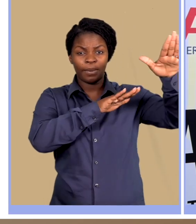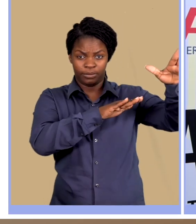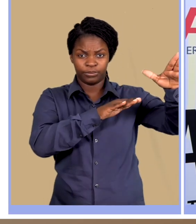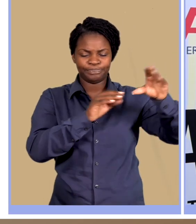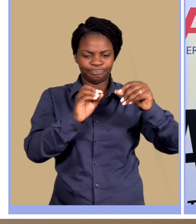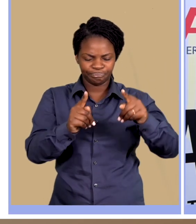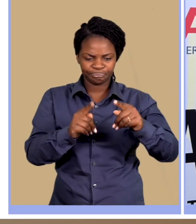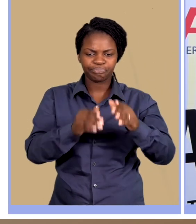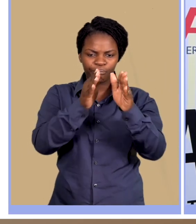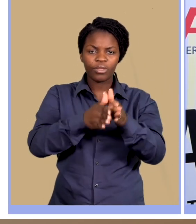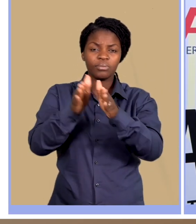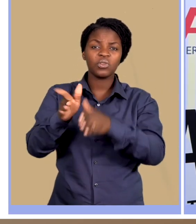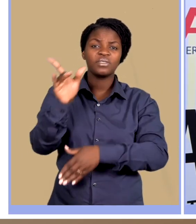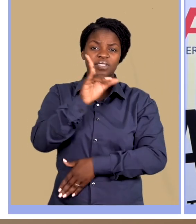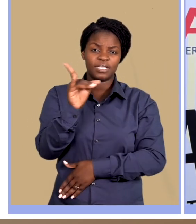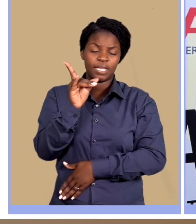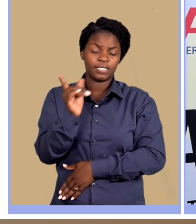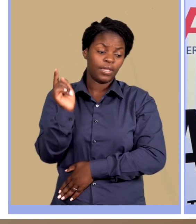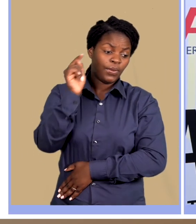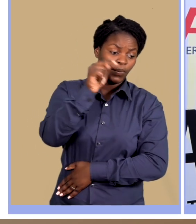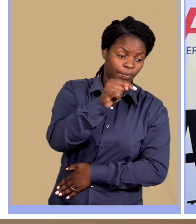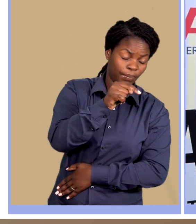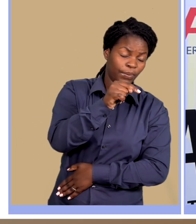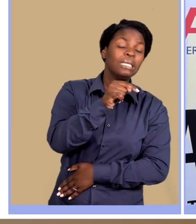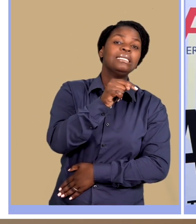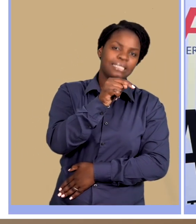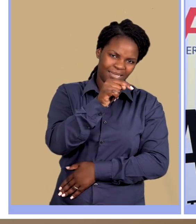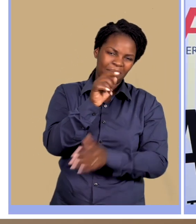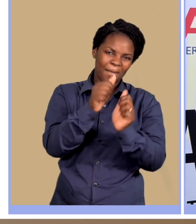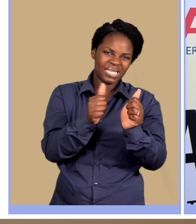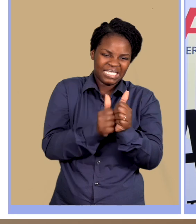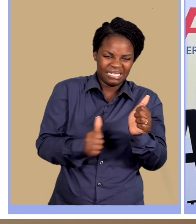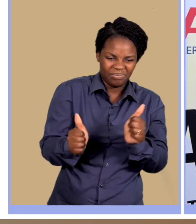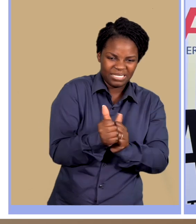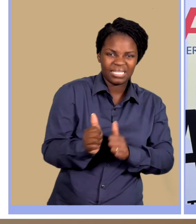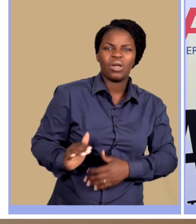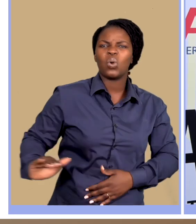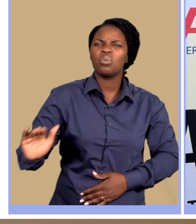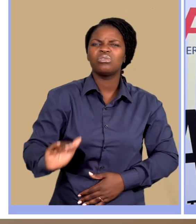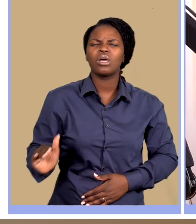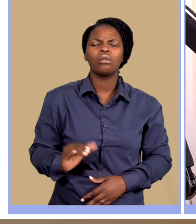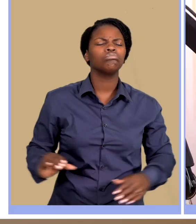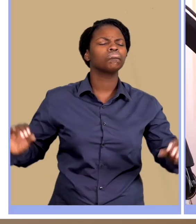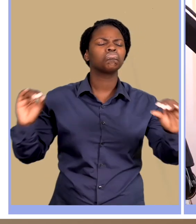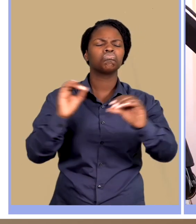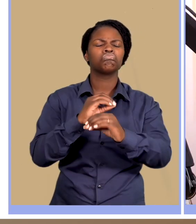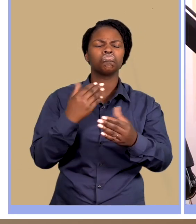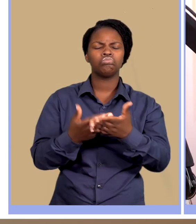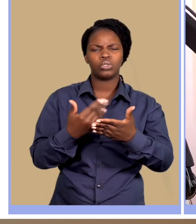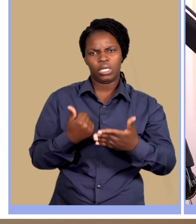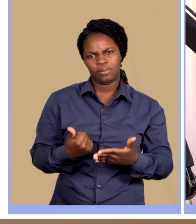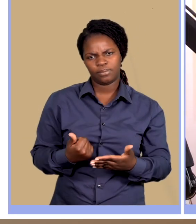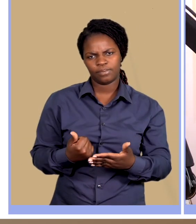estão lá para representar a comunidade. O que é que está a falhar? Falha o trabalho